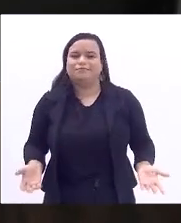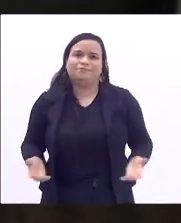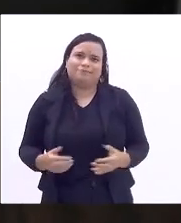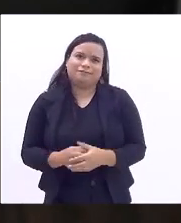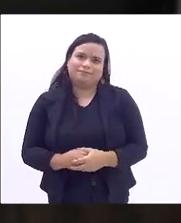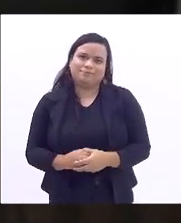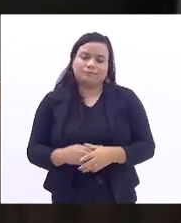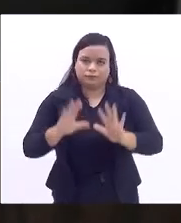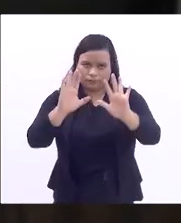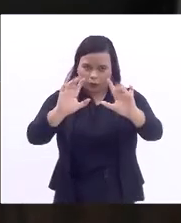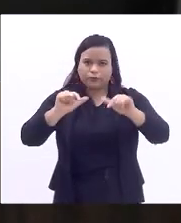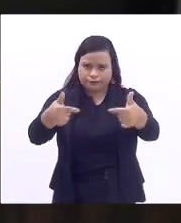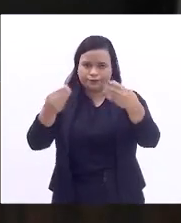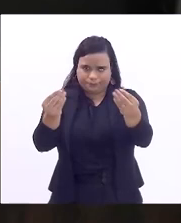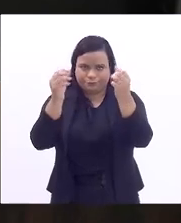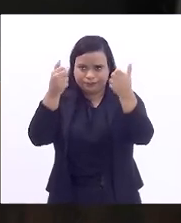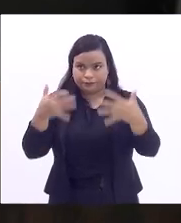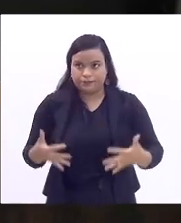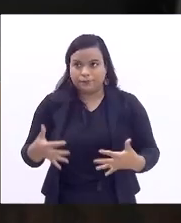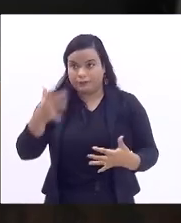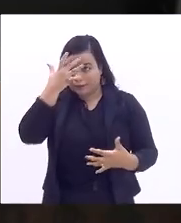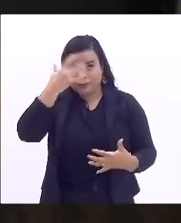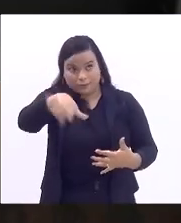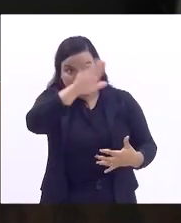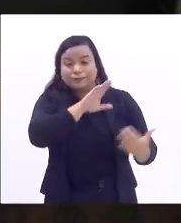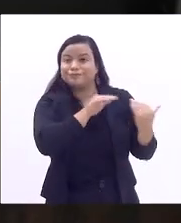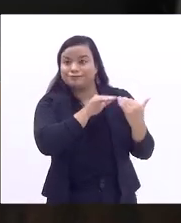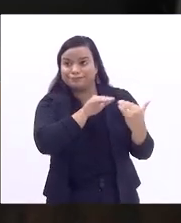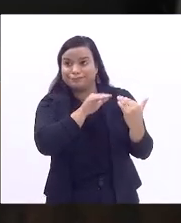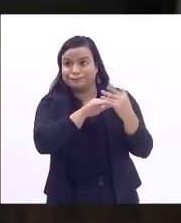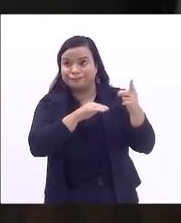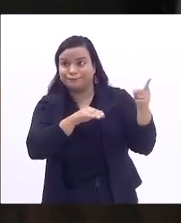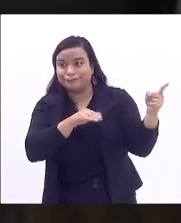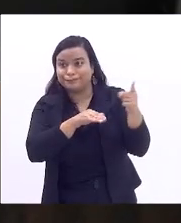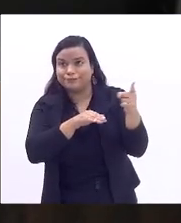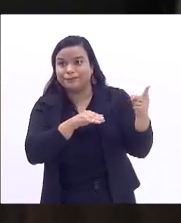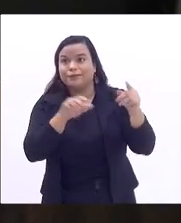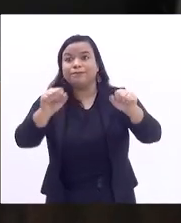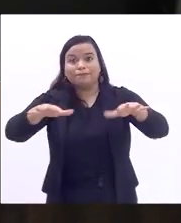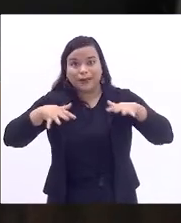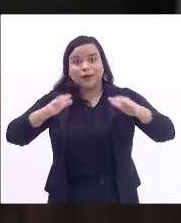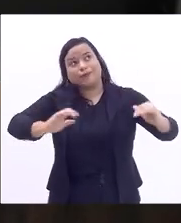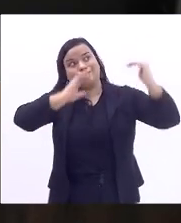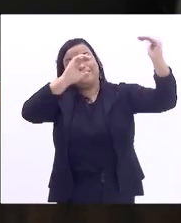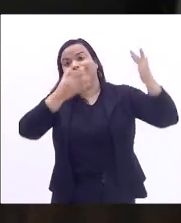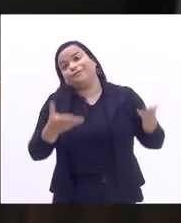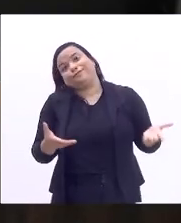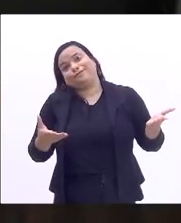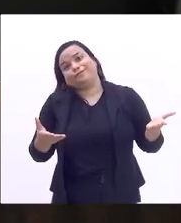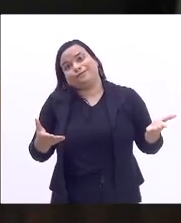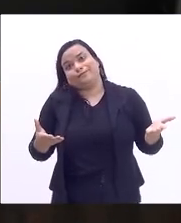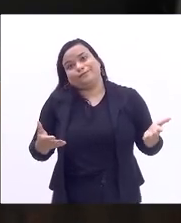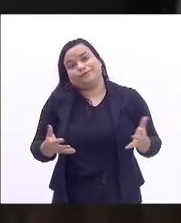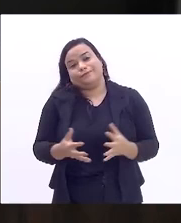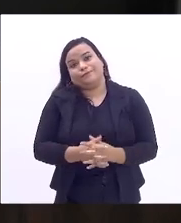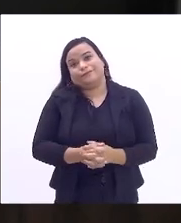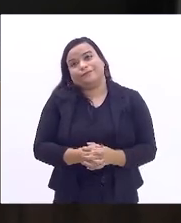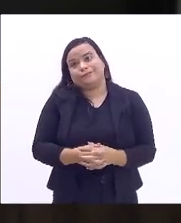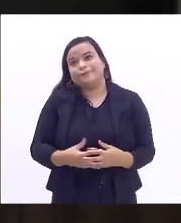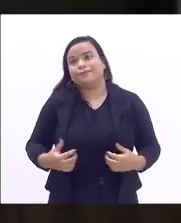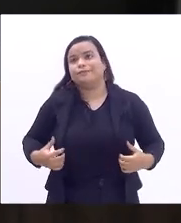eu vou fazer o seguinte ó não tem jeito de me dando razão aqui eu plenária soberano entendeu